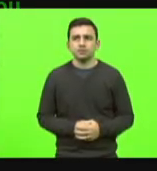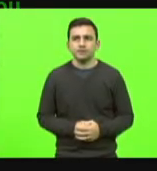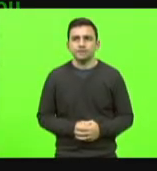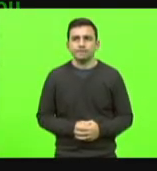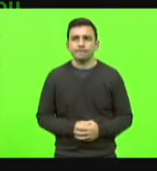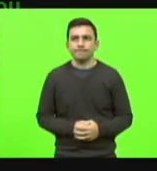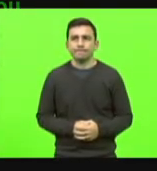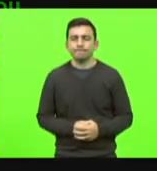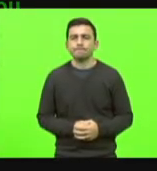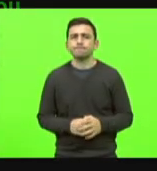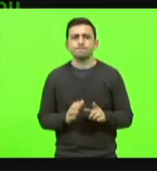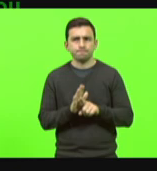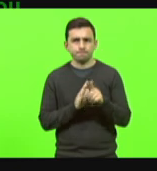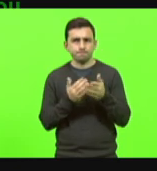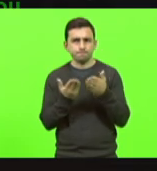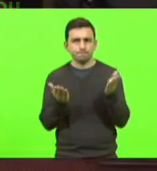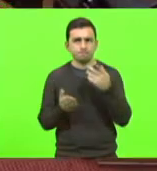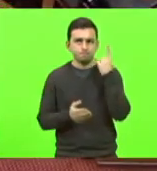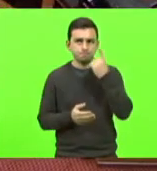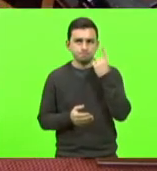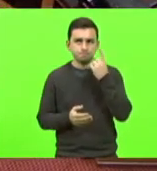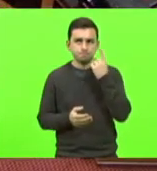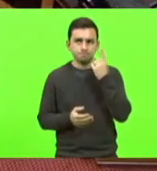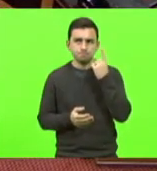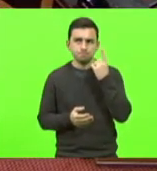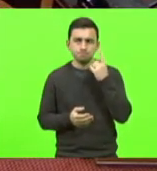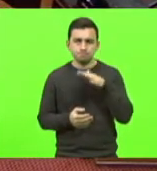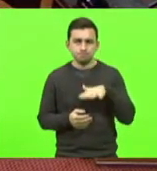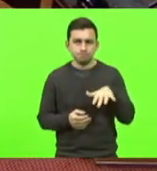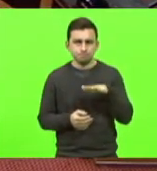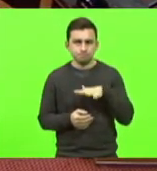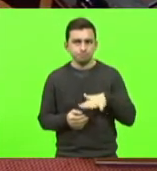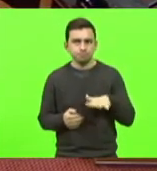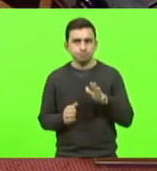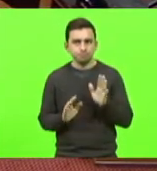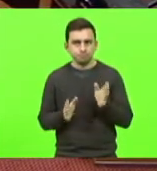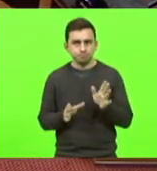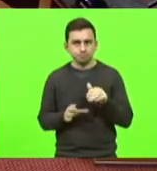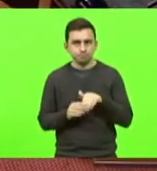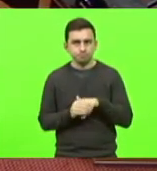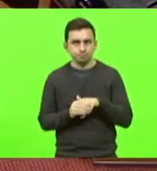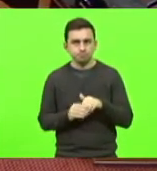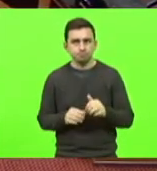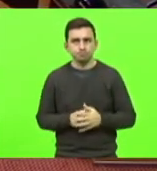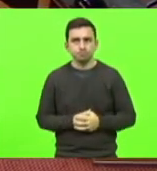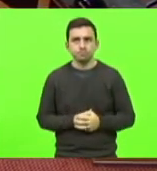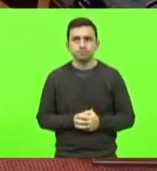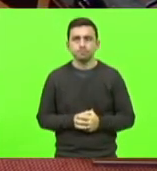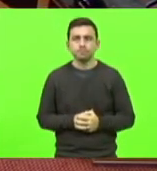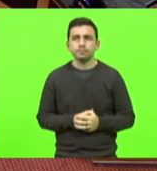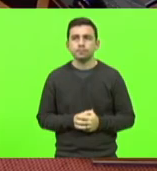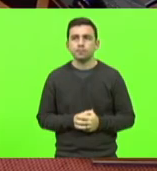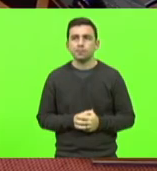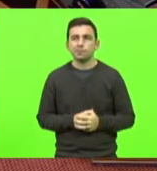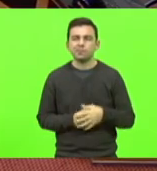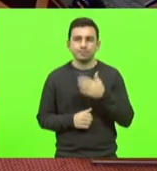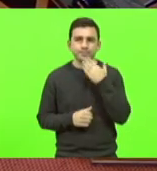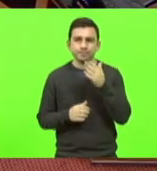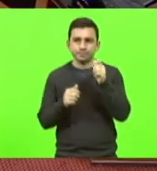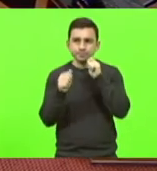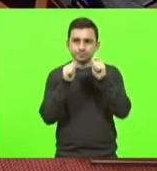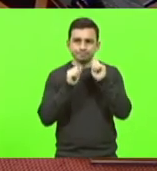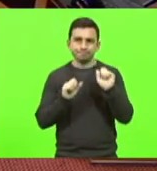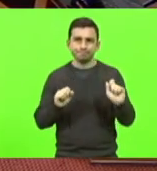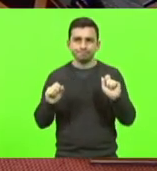a consulta senhores deputados são executados e todos em plenário exercer seu direito de voto a peça assessoria que